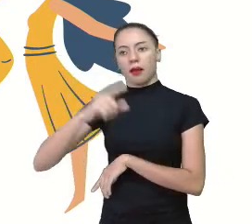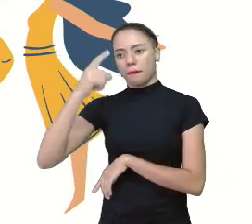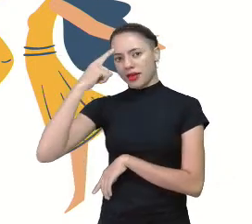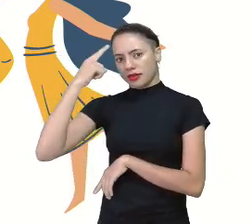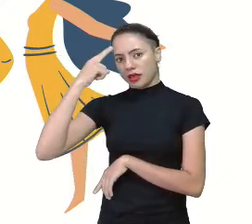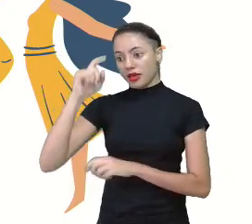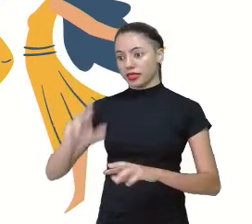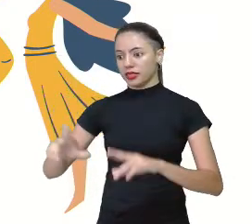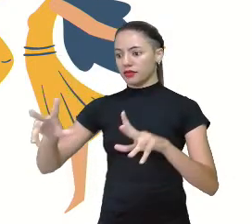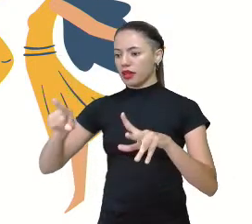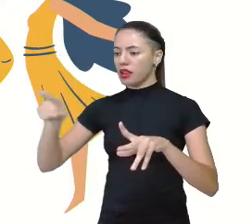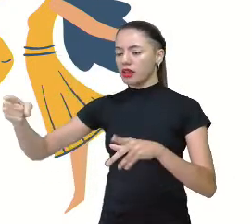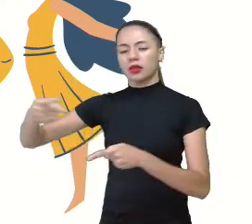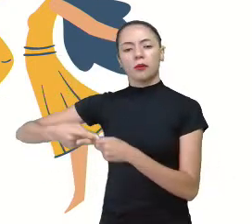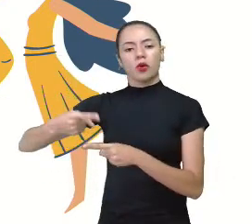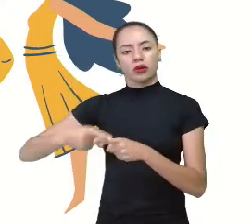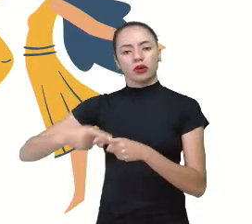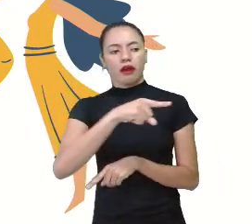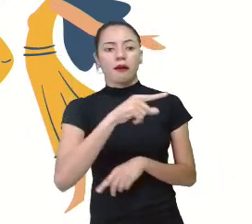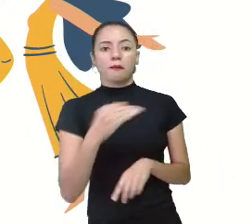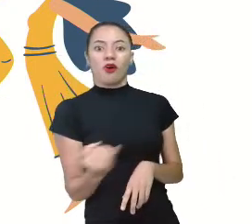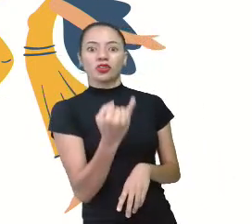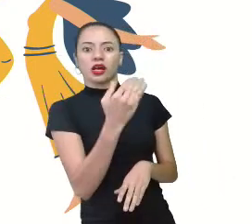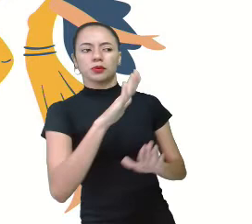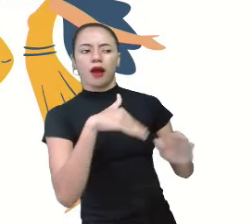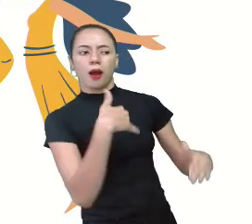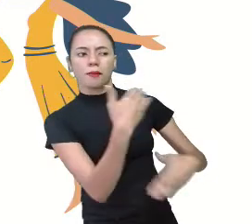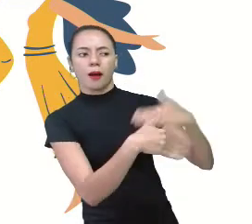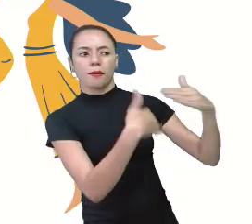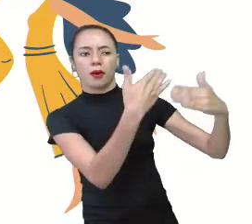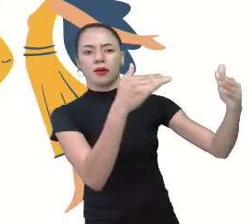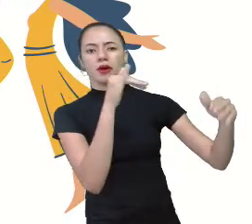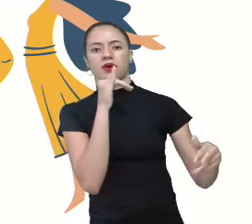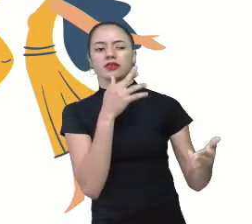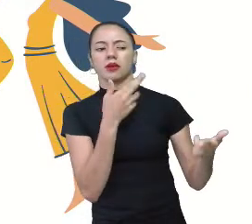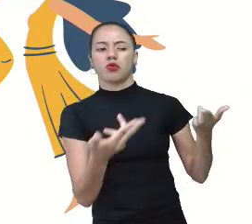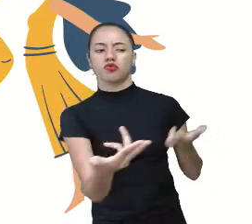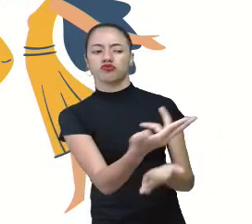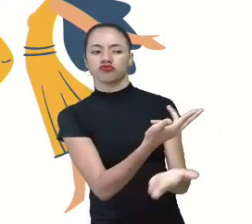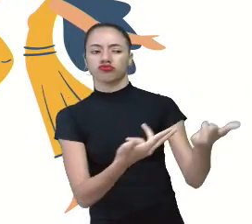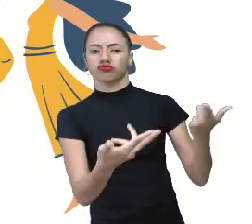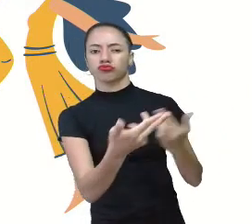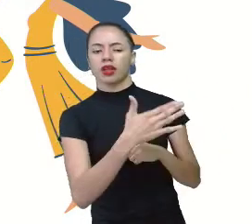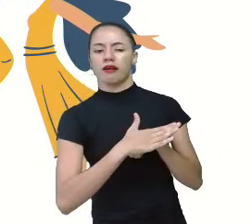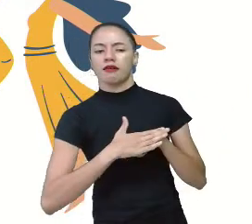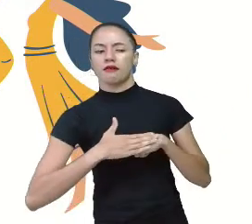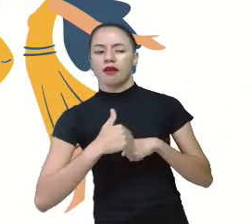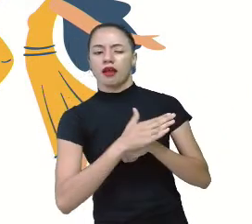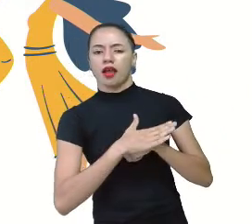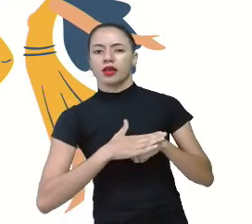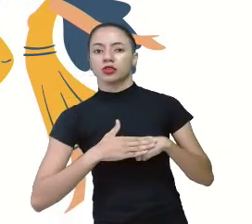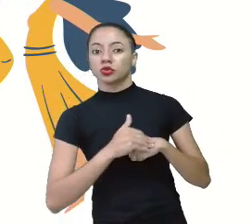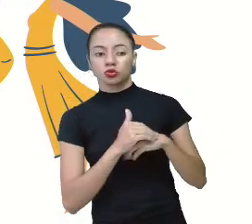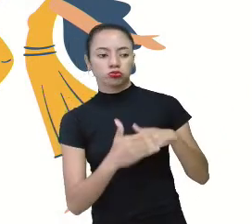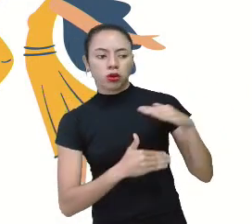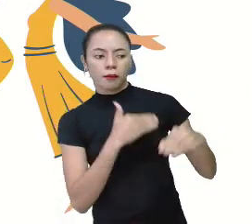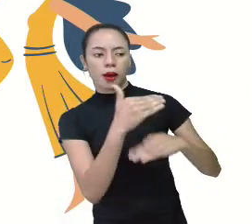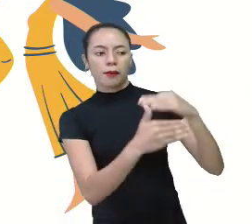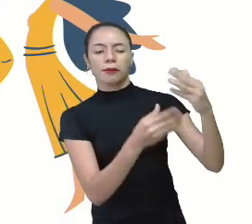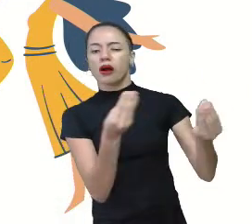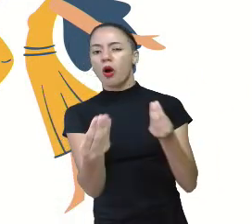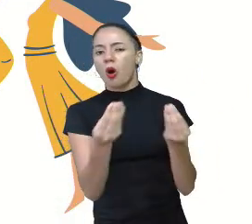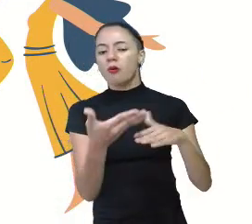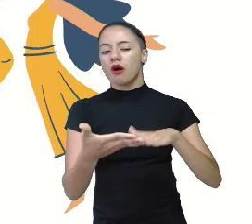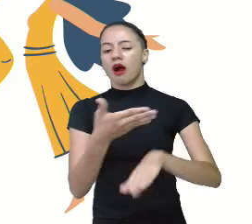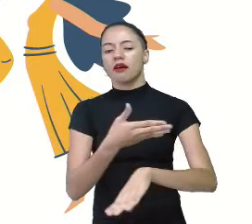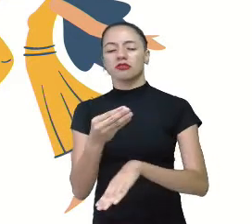a construções, né? Que é justamente os laços afetivos, né? Que vão sendo estabelecidos a partir das vivências, a